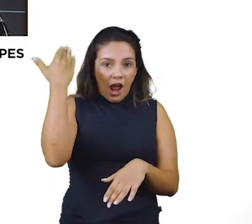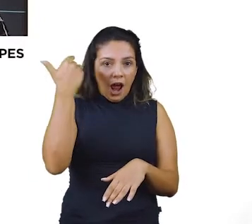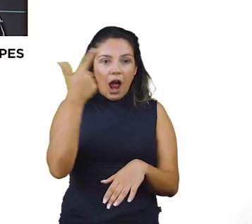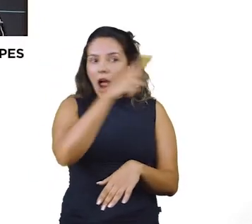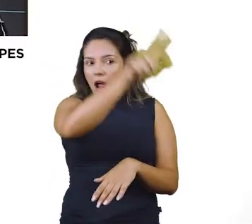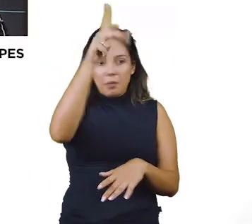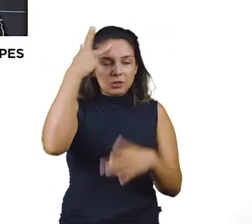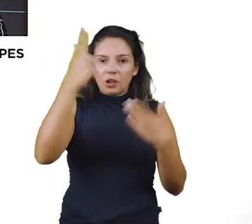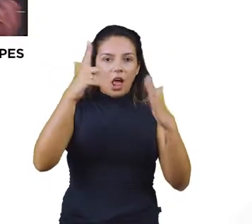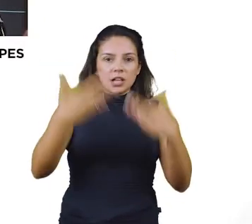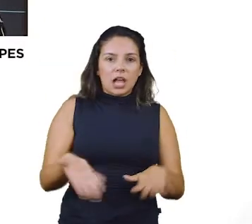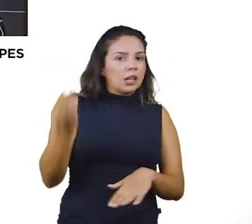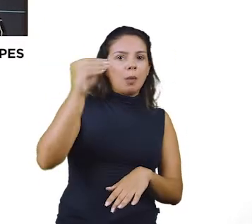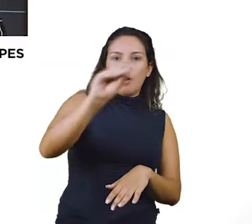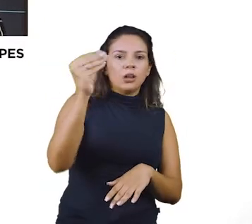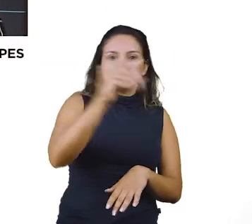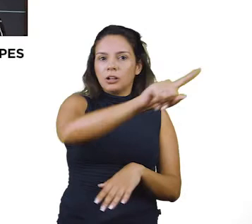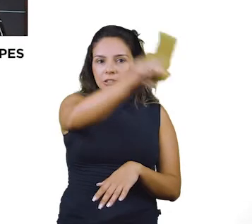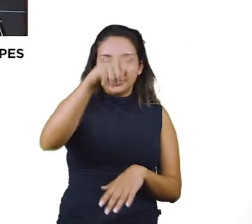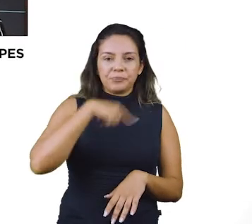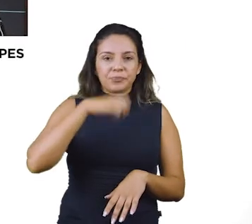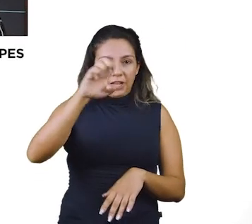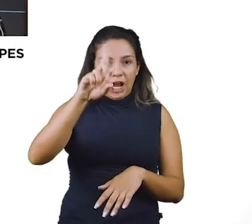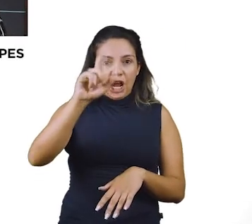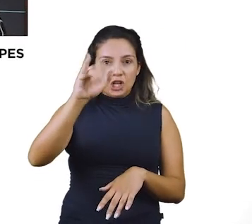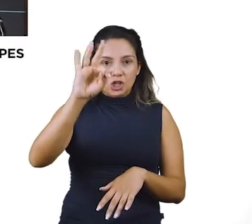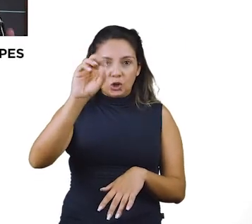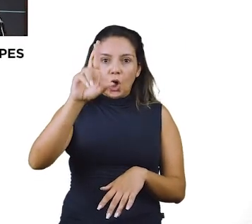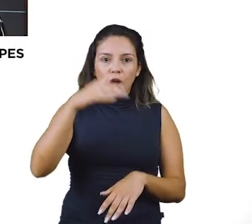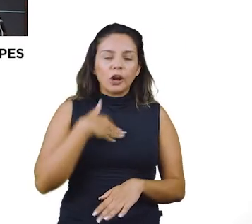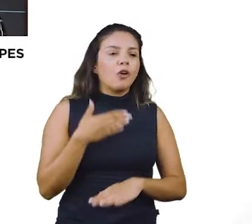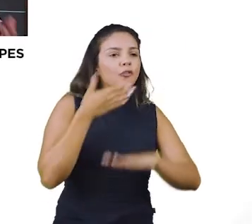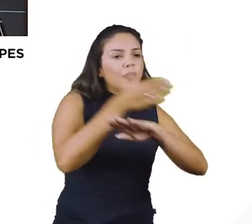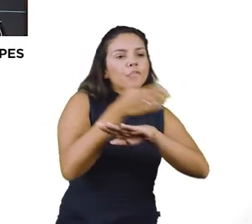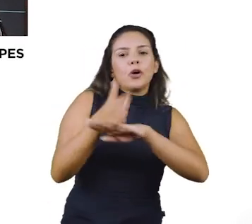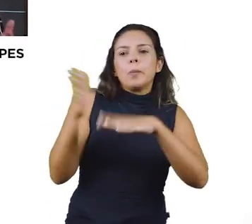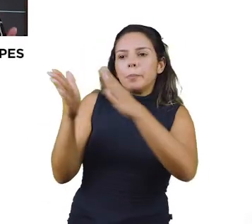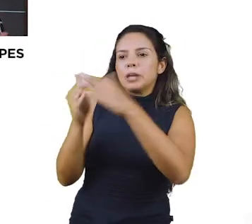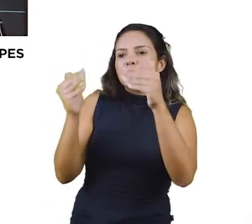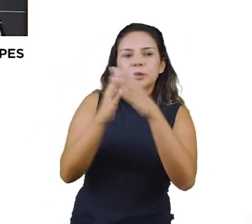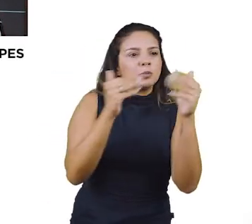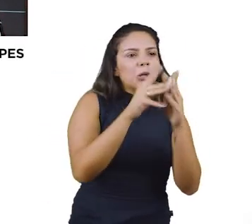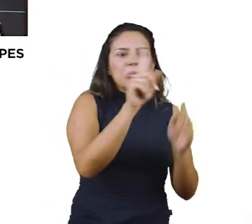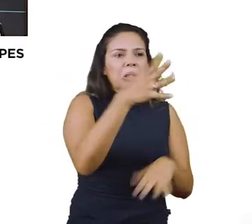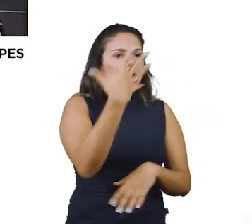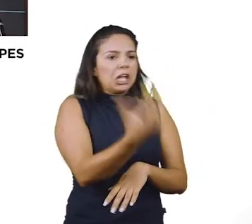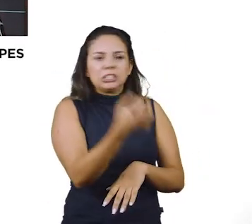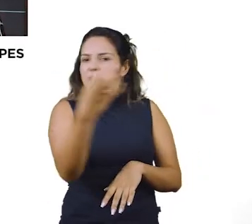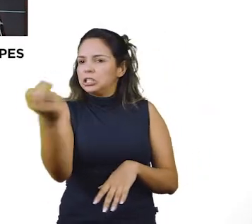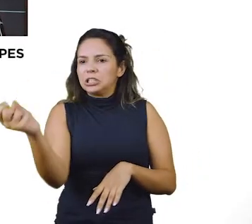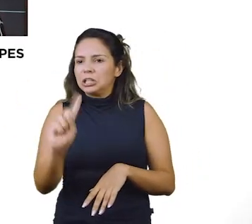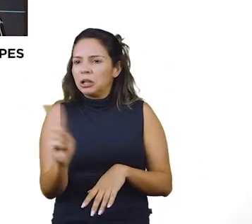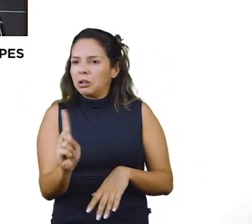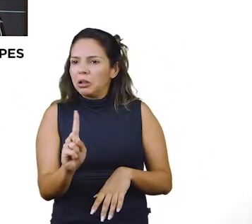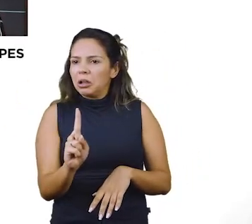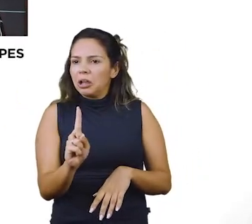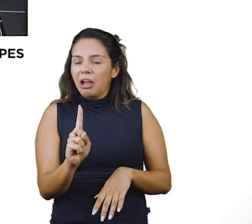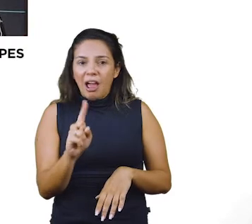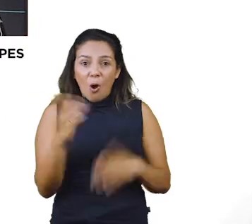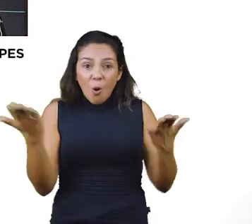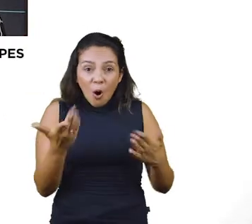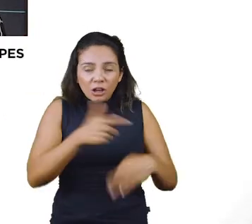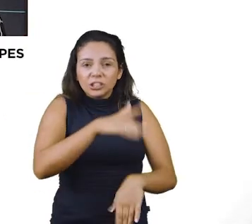pelas universidades, com trabalho de tese, dissertações, enfim.